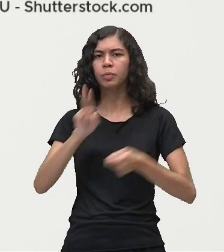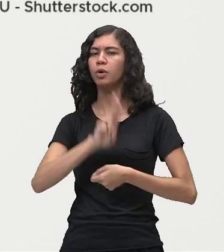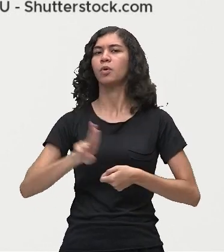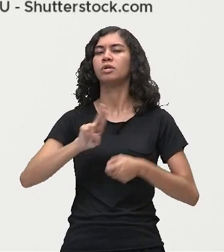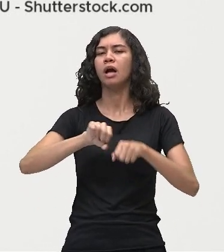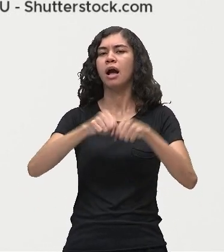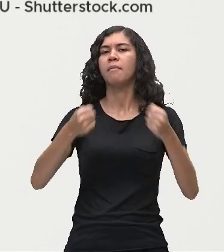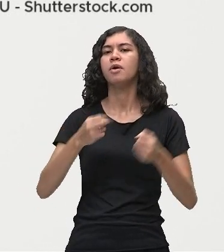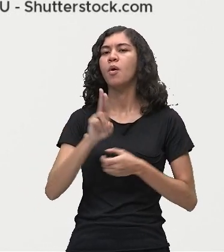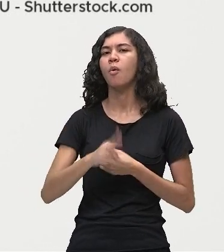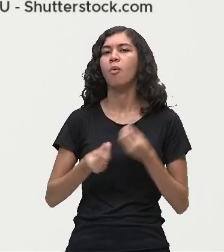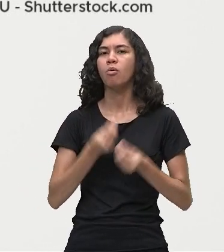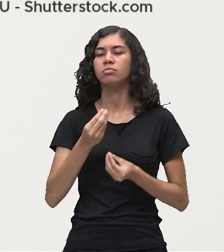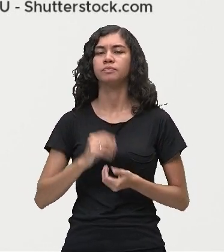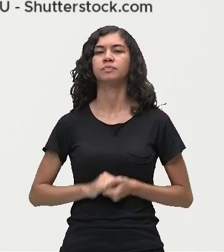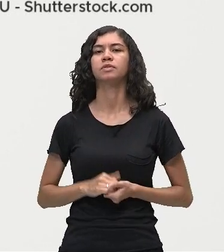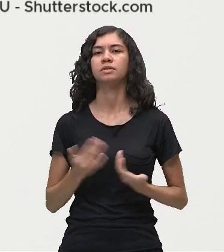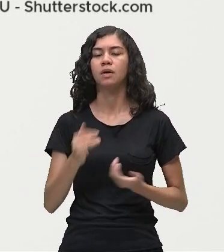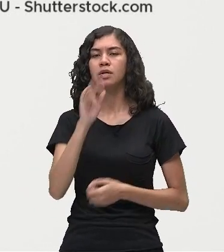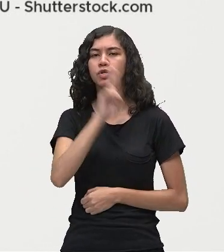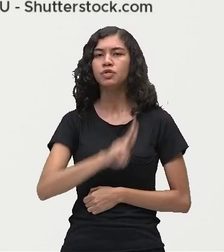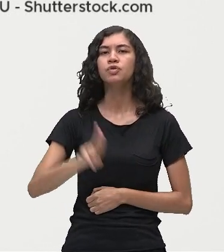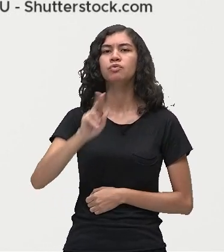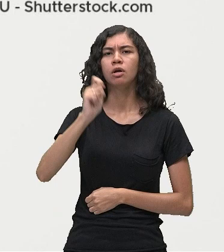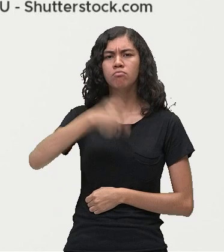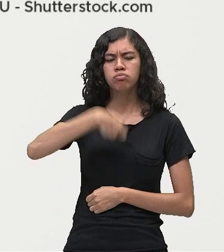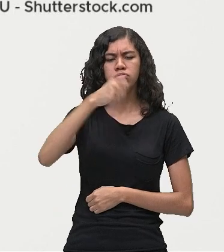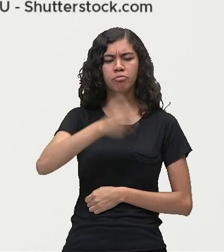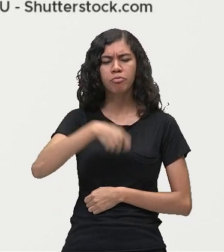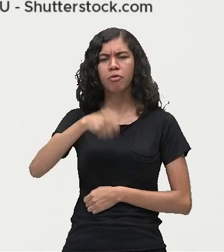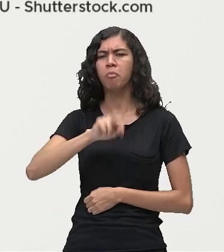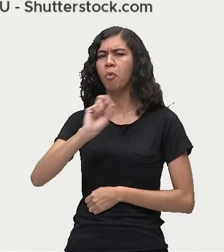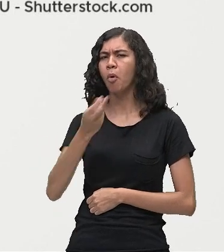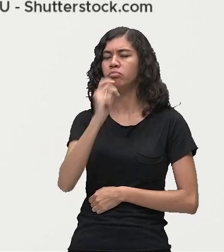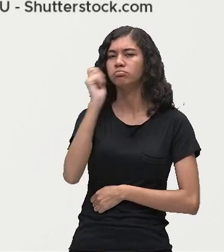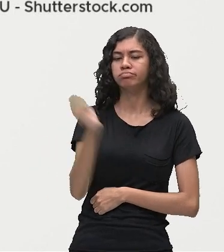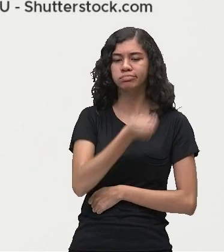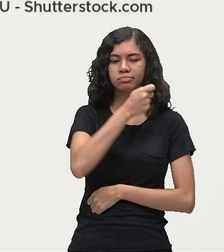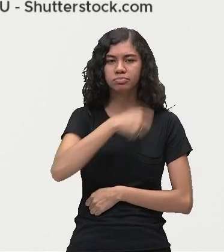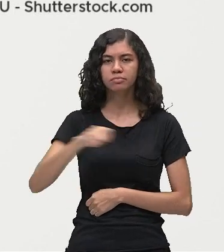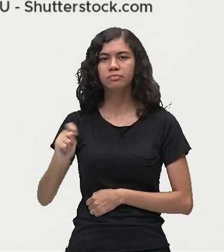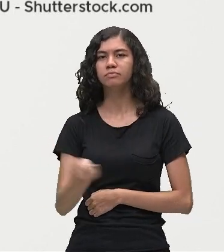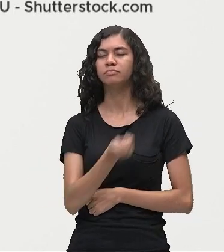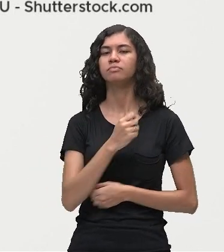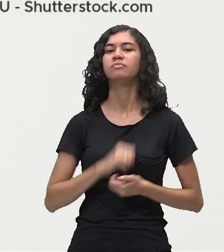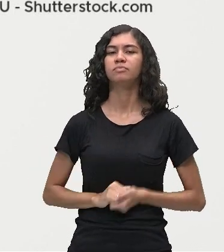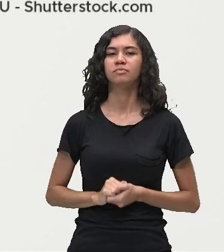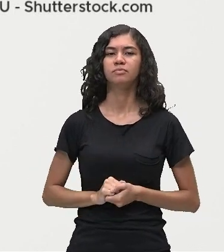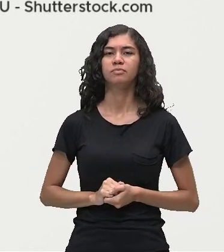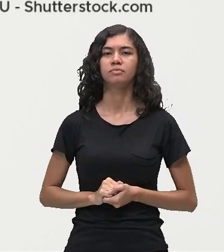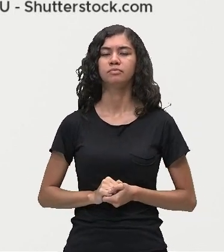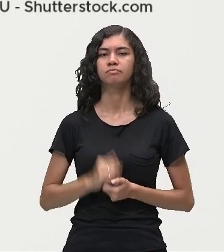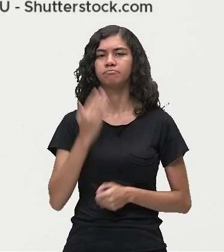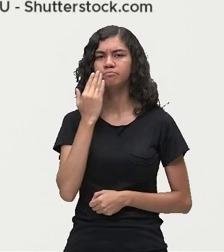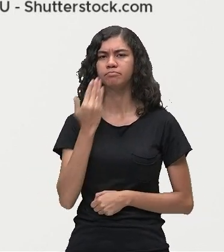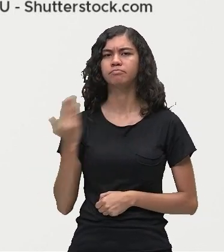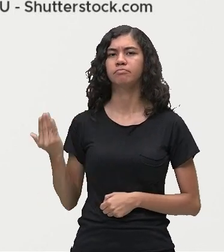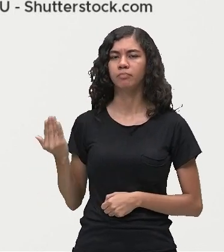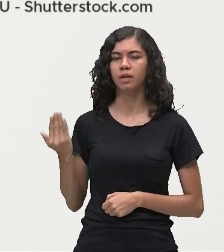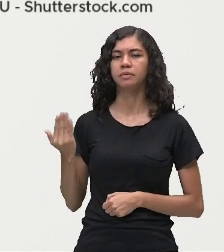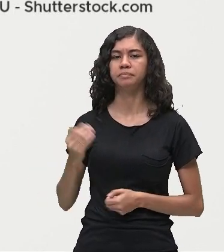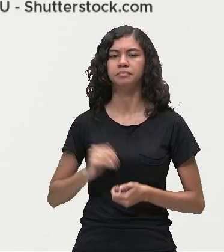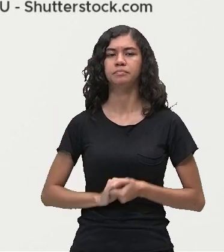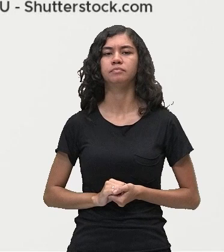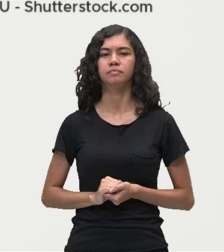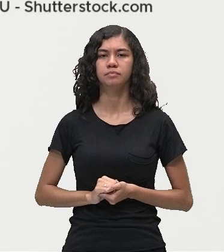Então o que que a gente usa? A gente usa uma machadinha, a gente usa um teçado, né? A cunha é esse aparelho aqui,